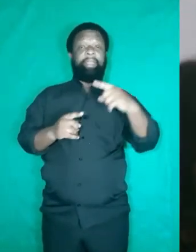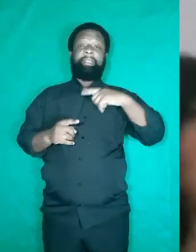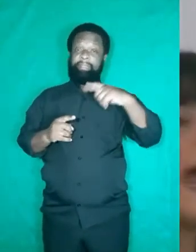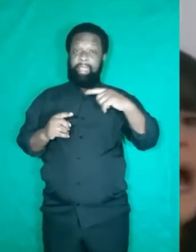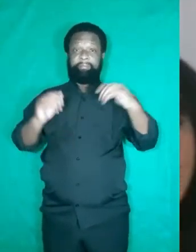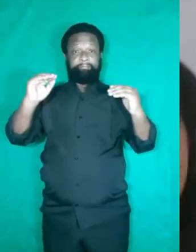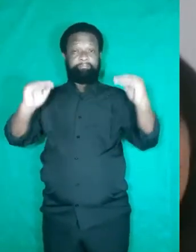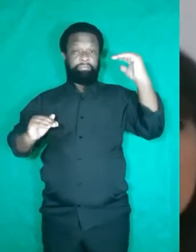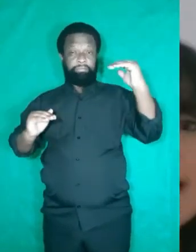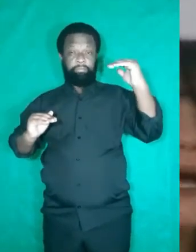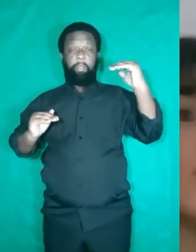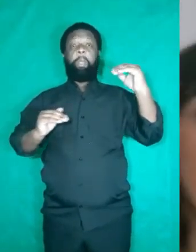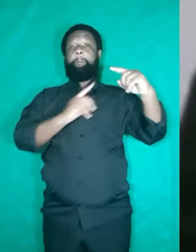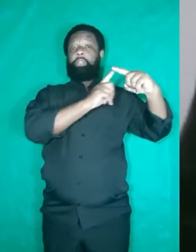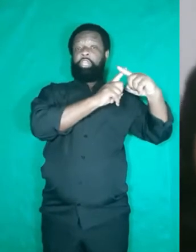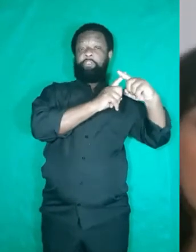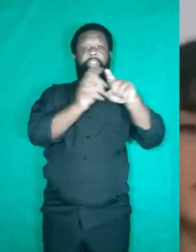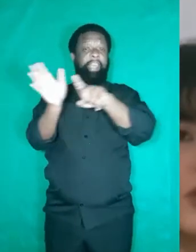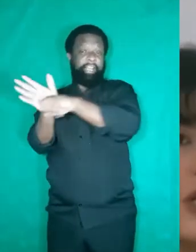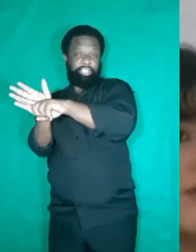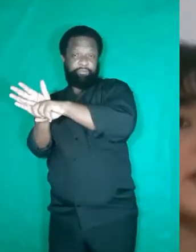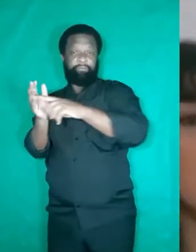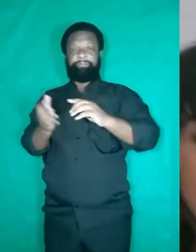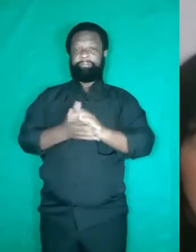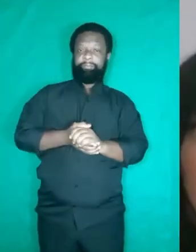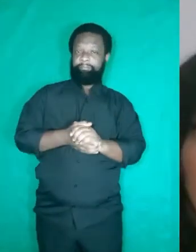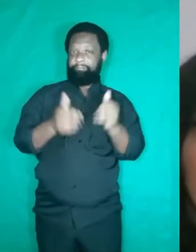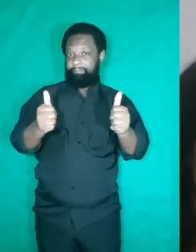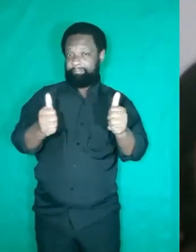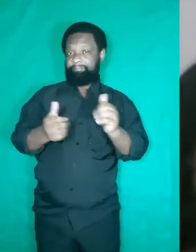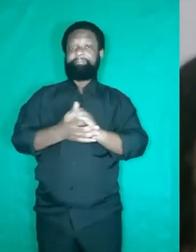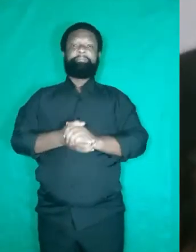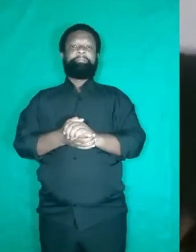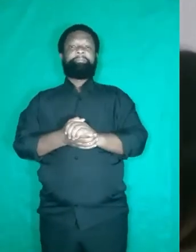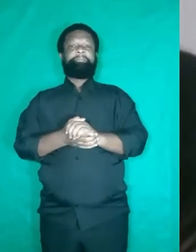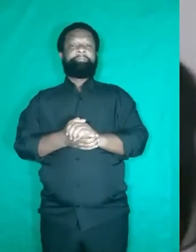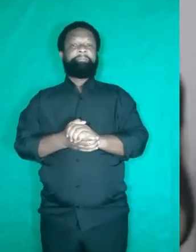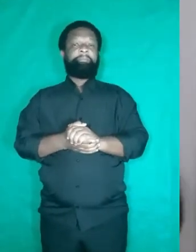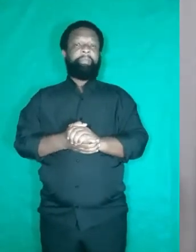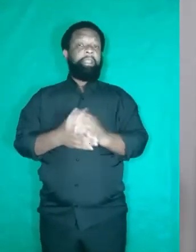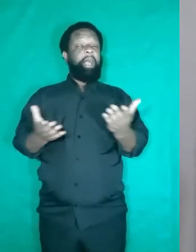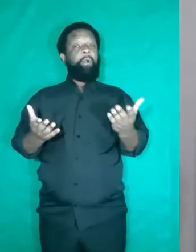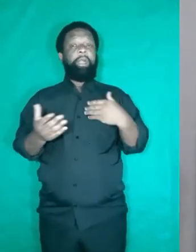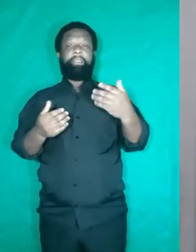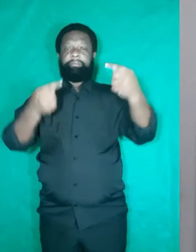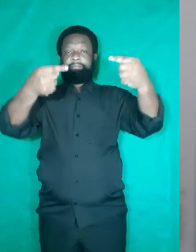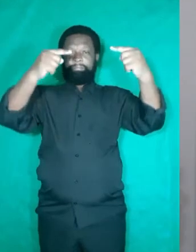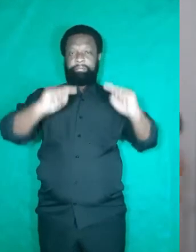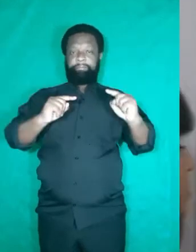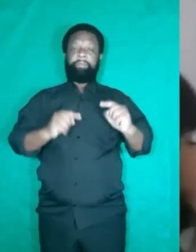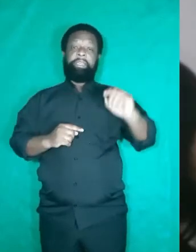polar porque ela apresenta polos, positivo e negativo. Tudo bem? No caso